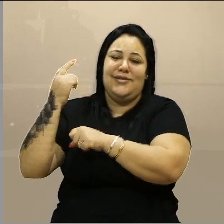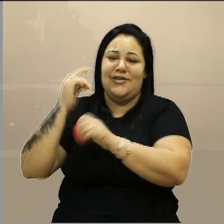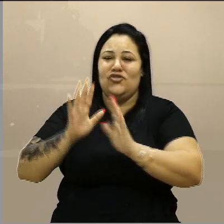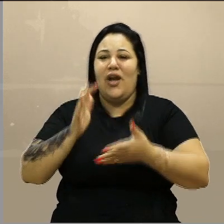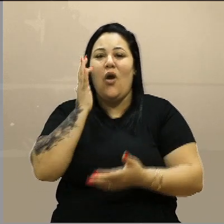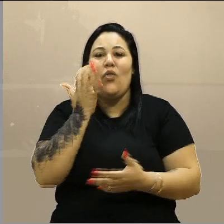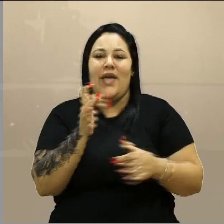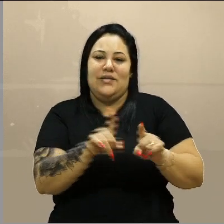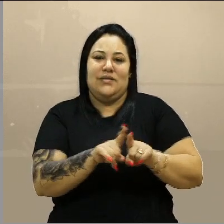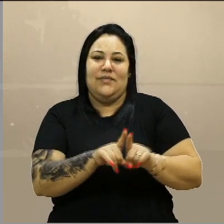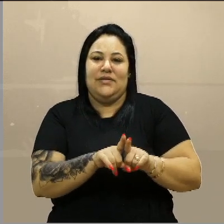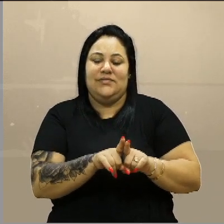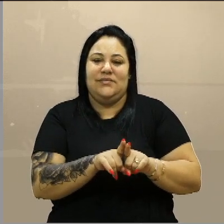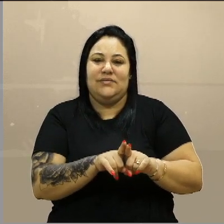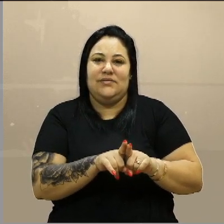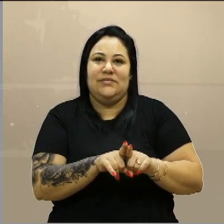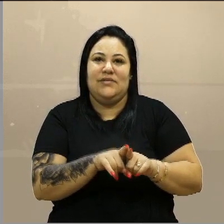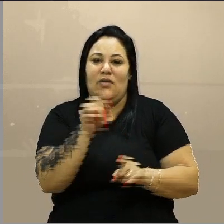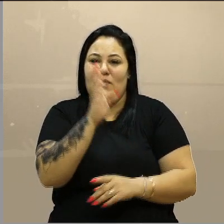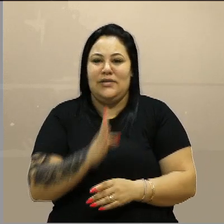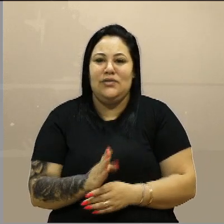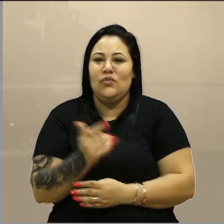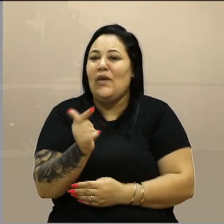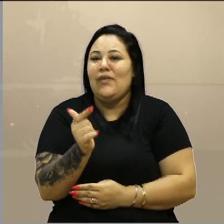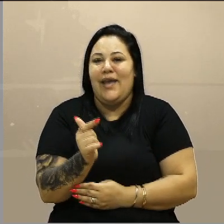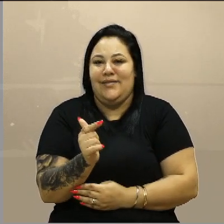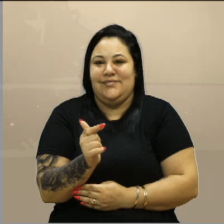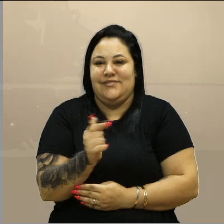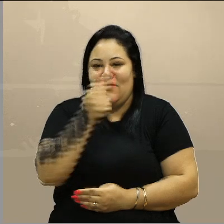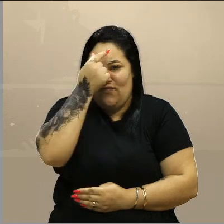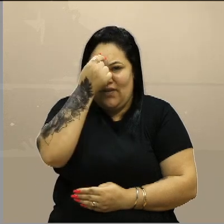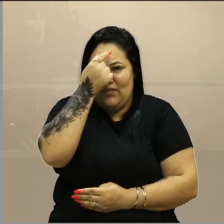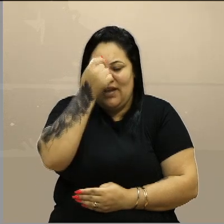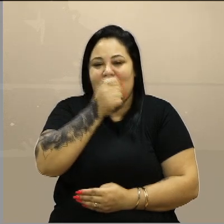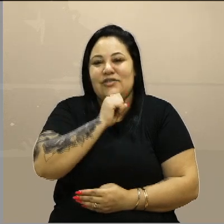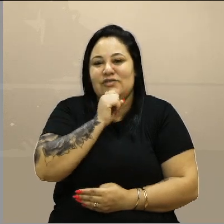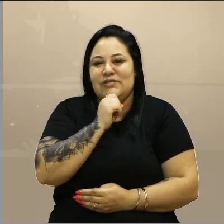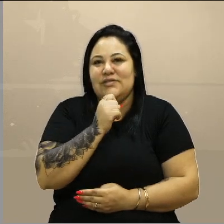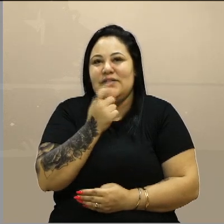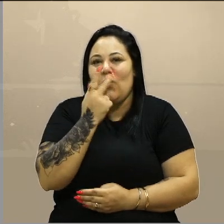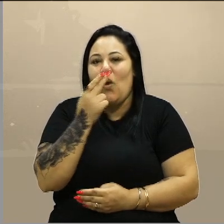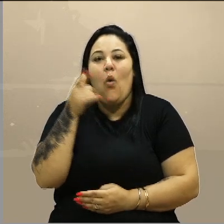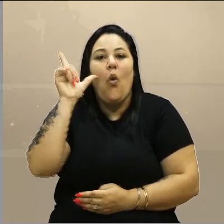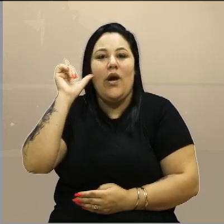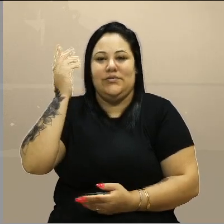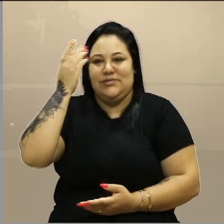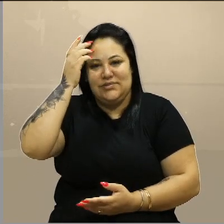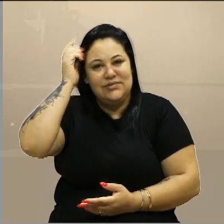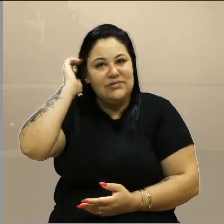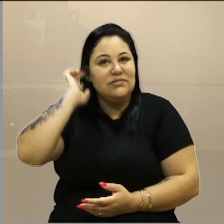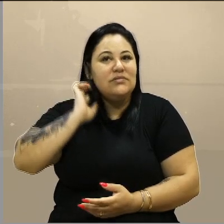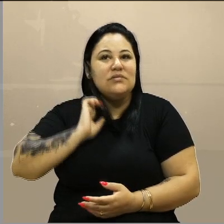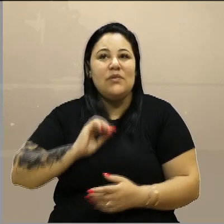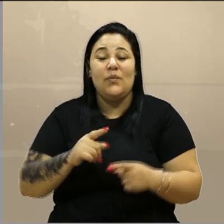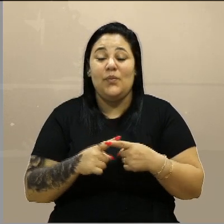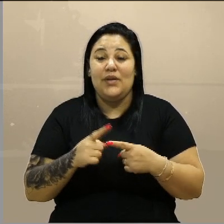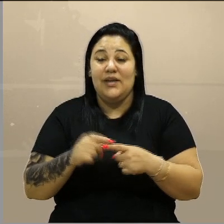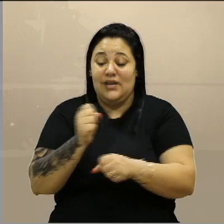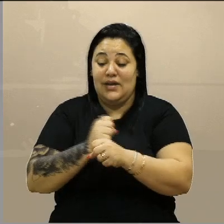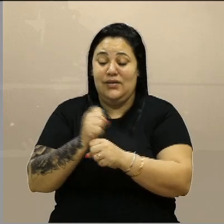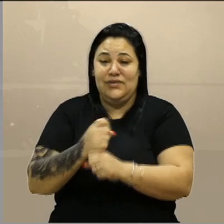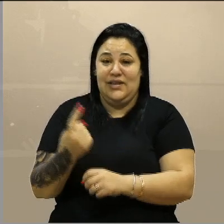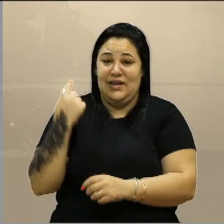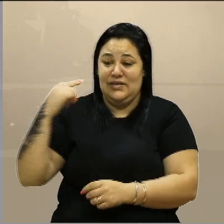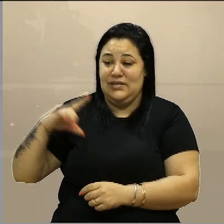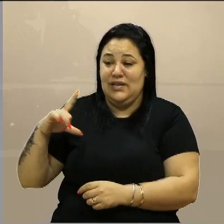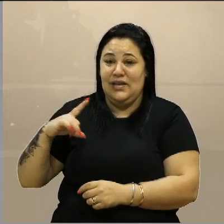Brasil não possui universidades antigas como o Velho Mundo. Pode passar. No Velho Mundo, a gente tem universidades que